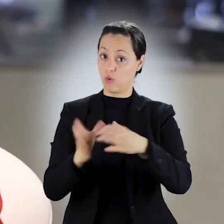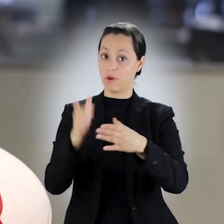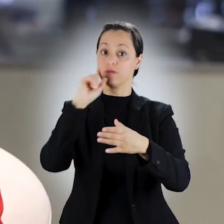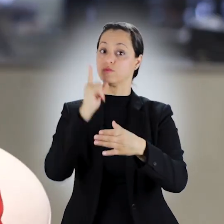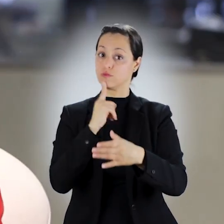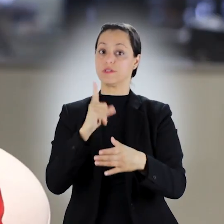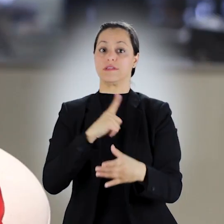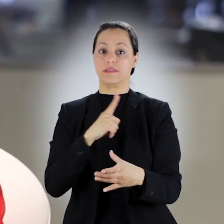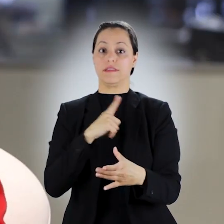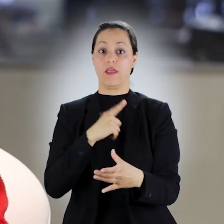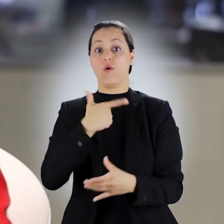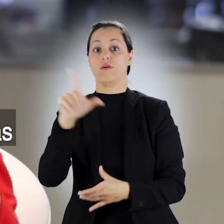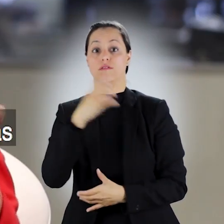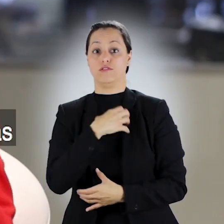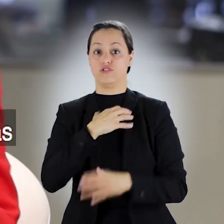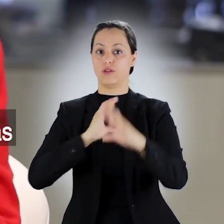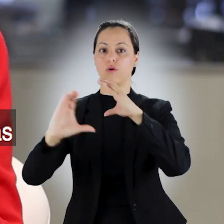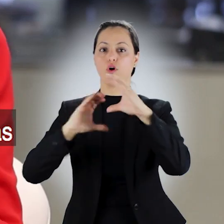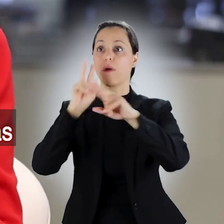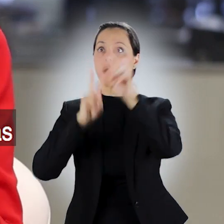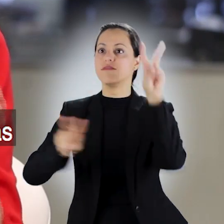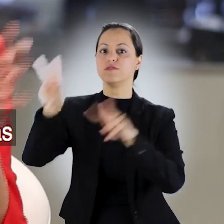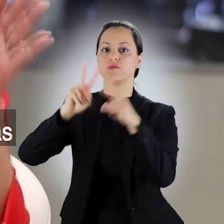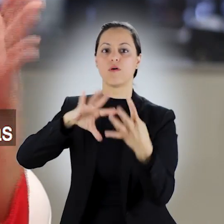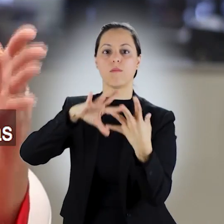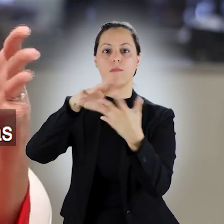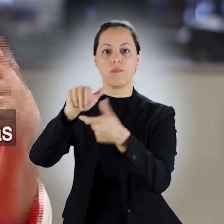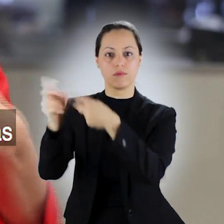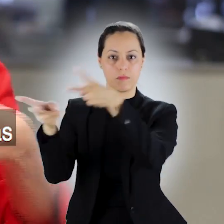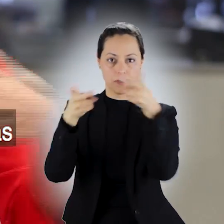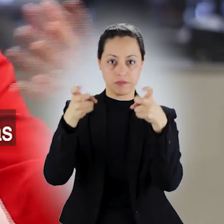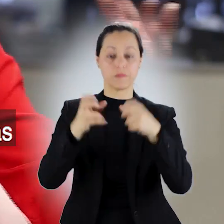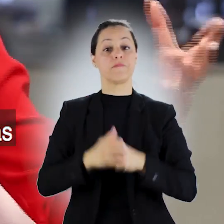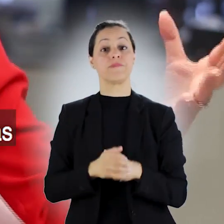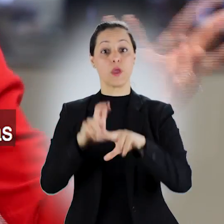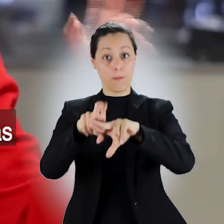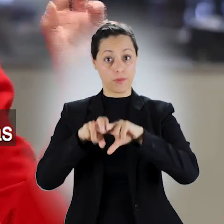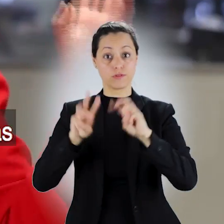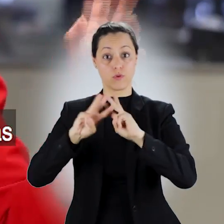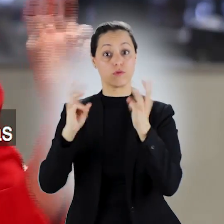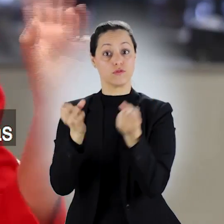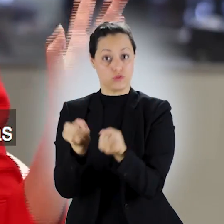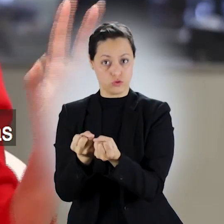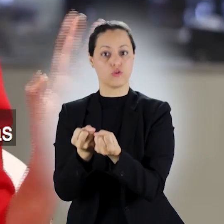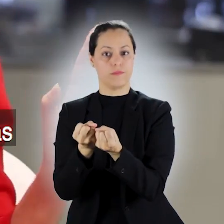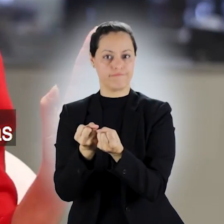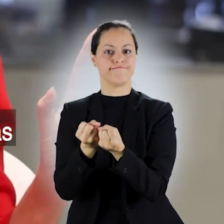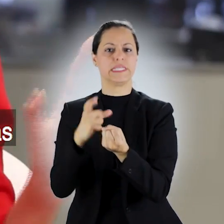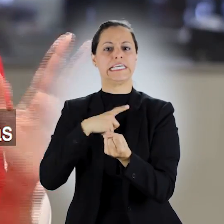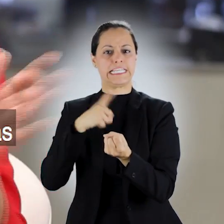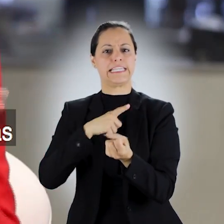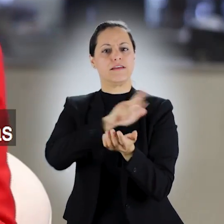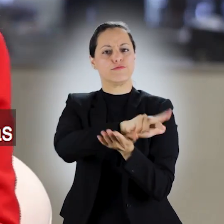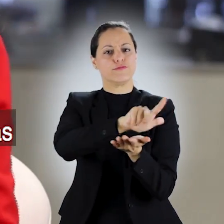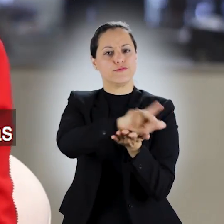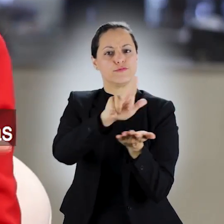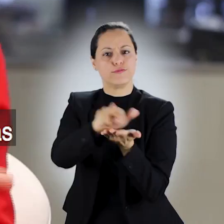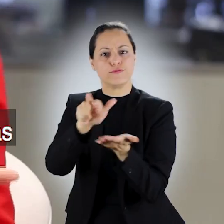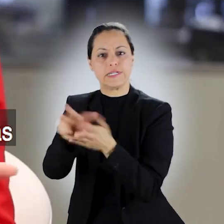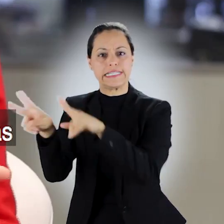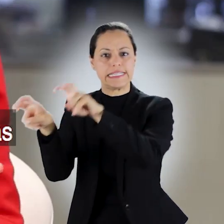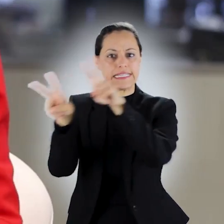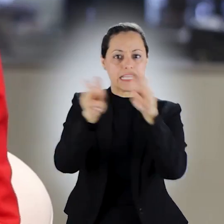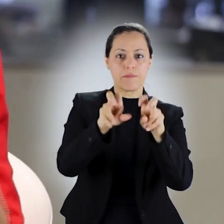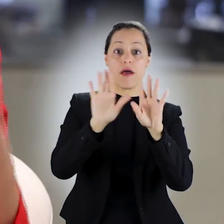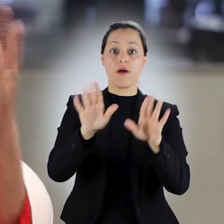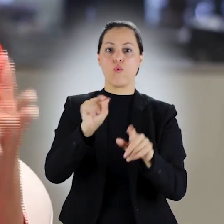de se comunicar com o mundo. E é por causa disso que o workshop ele abrange todas essas diversidades e ele não tenta